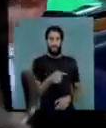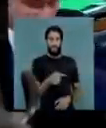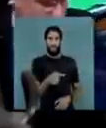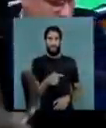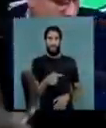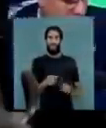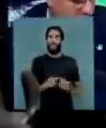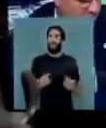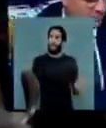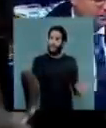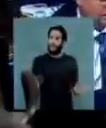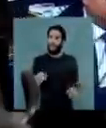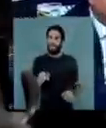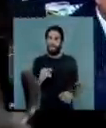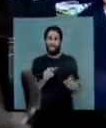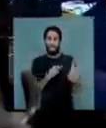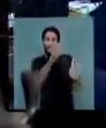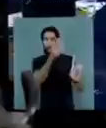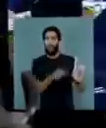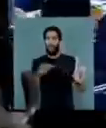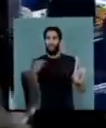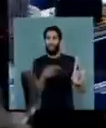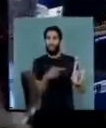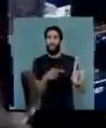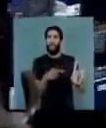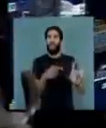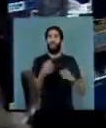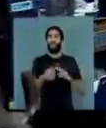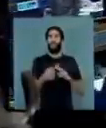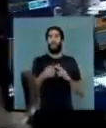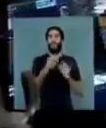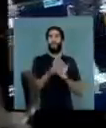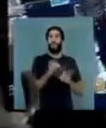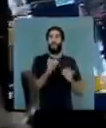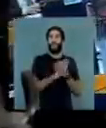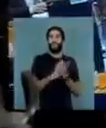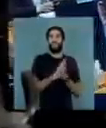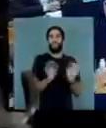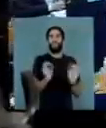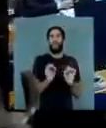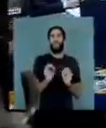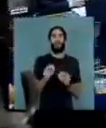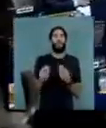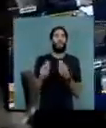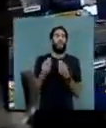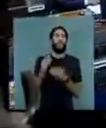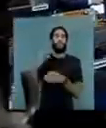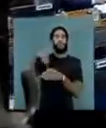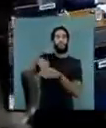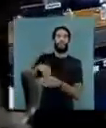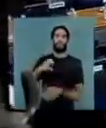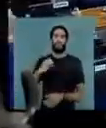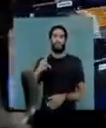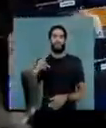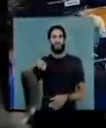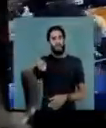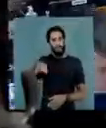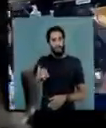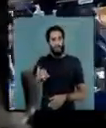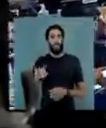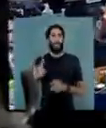ser vidente que se ele é investigado neste caso por obsição de justiça como é que fica no acpmi onde também poderá haver